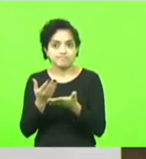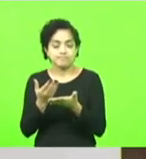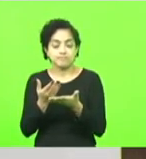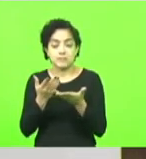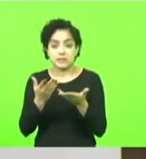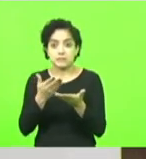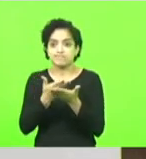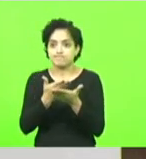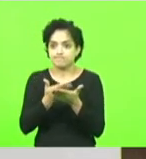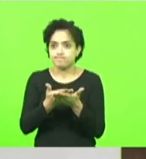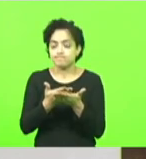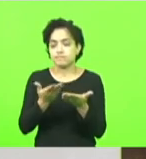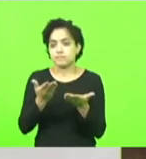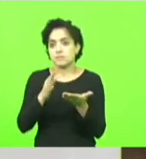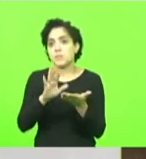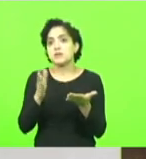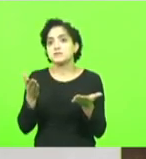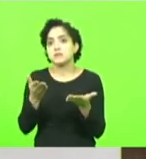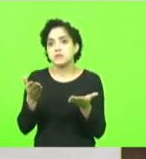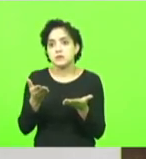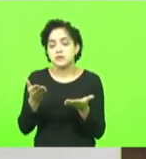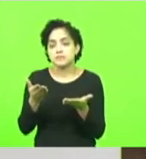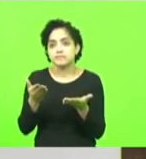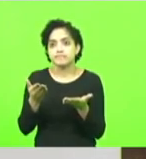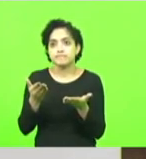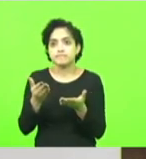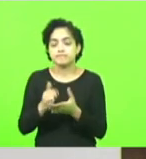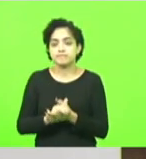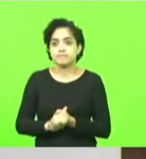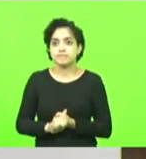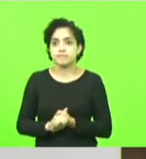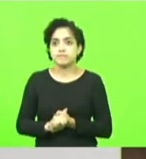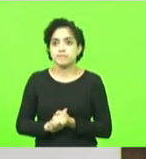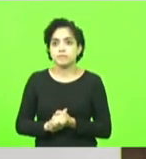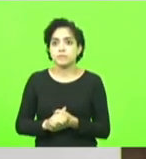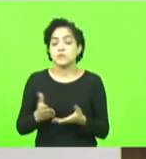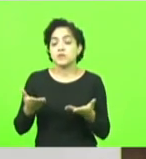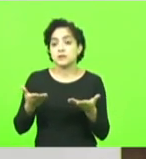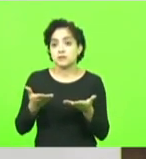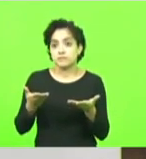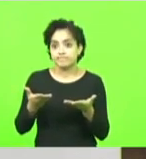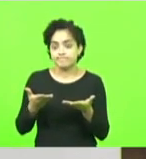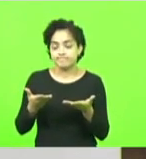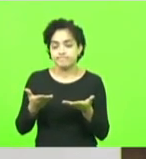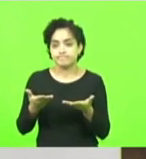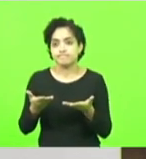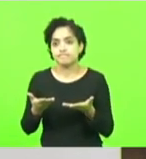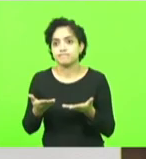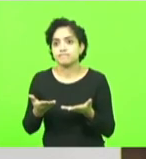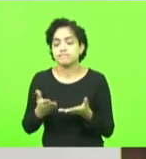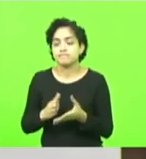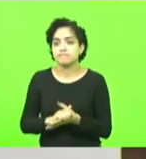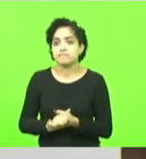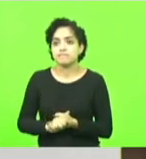E agora? E agora?